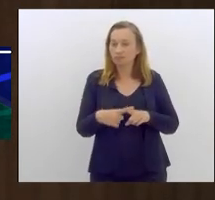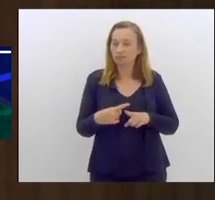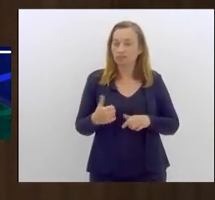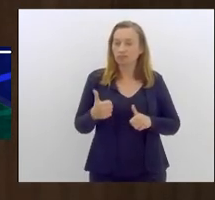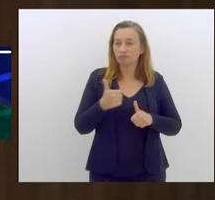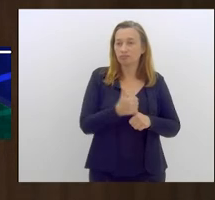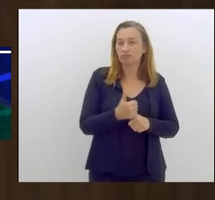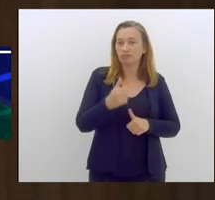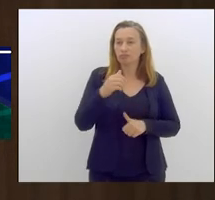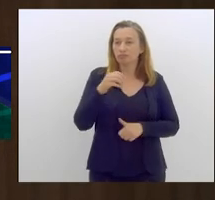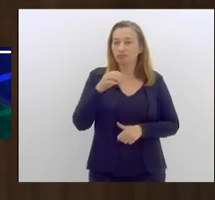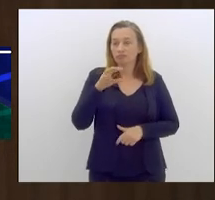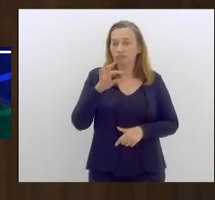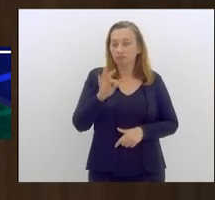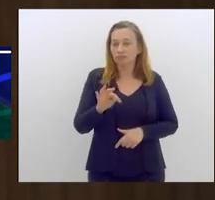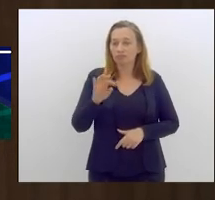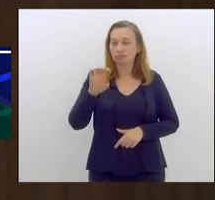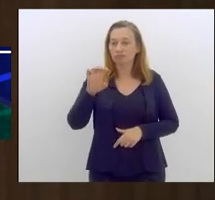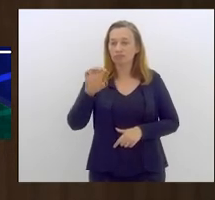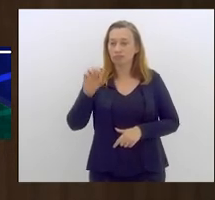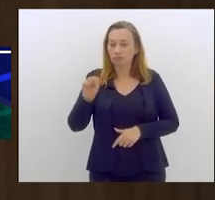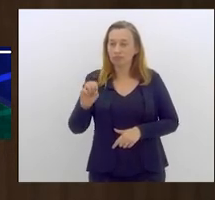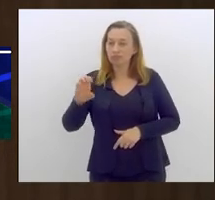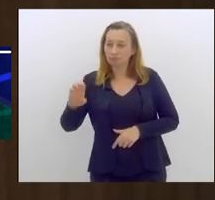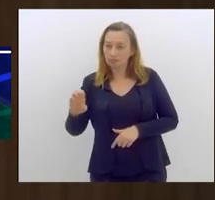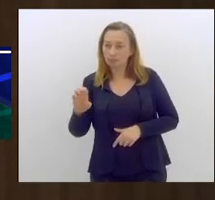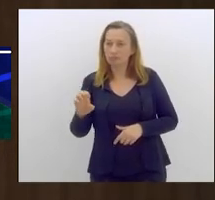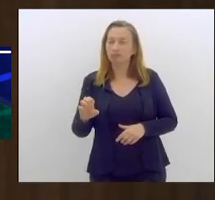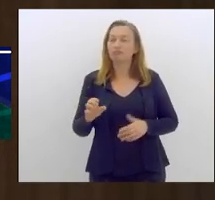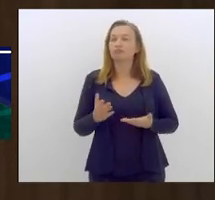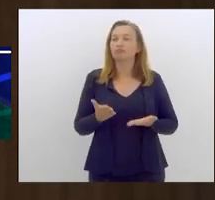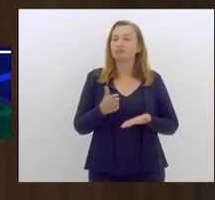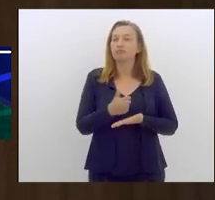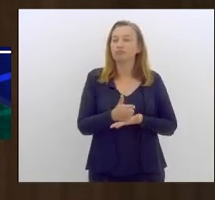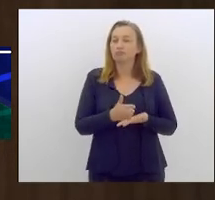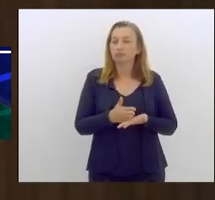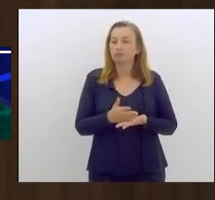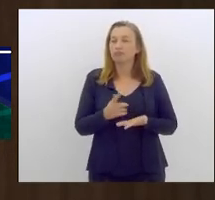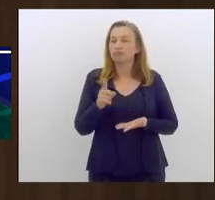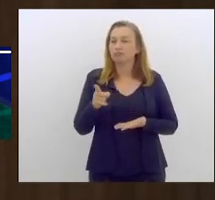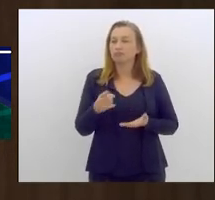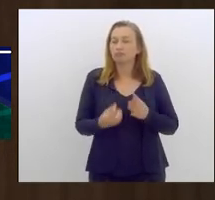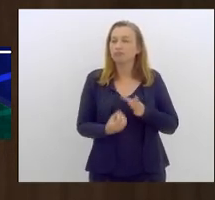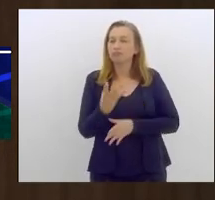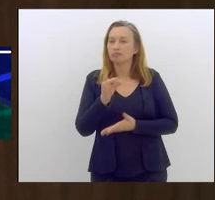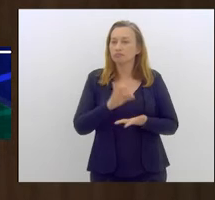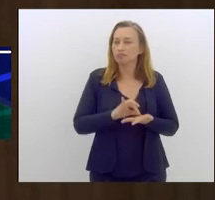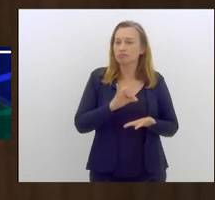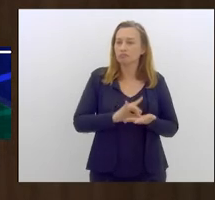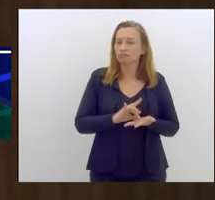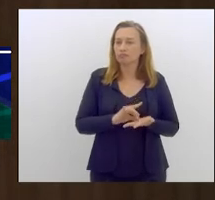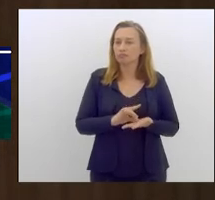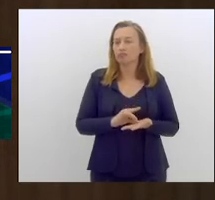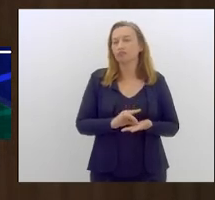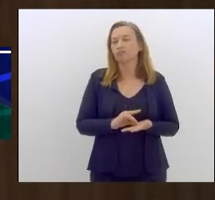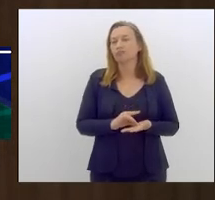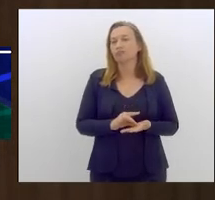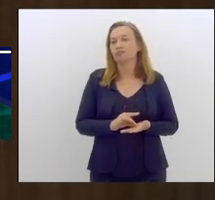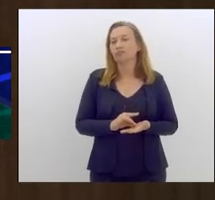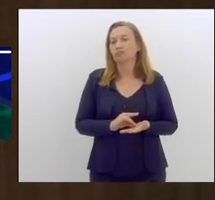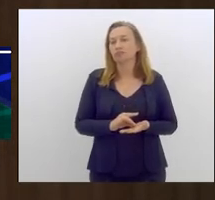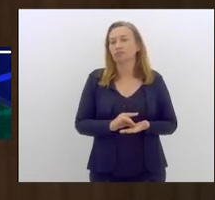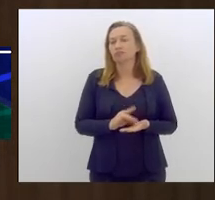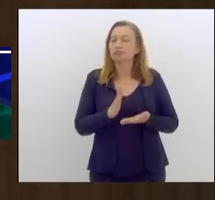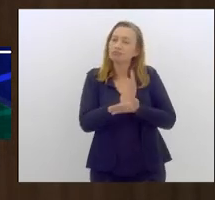do TSE, a divisão equânime do fundo, o que você cria, na verdade, é uma distorção.